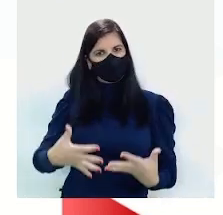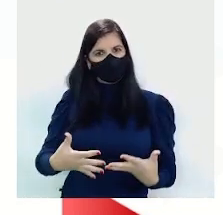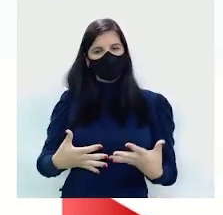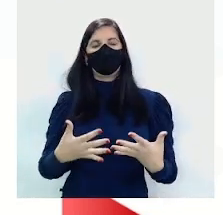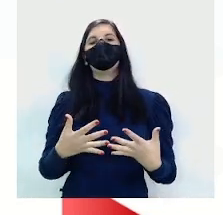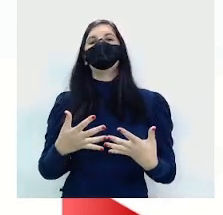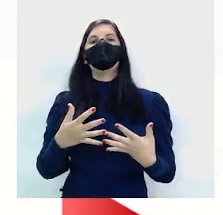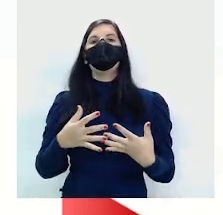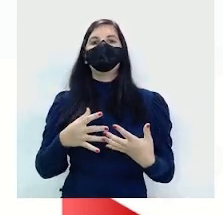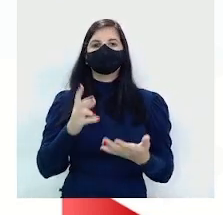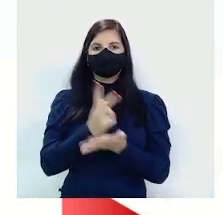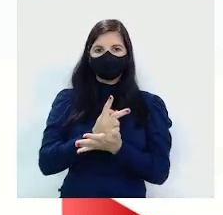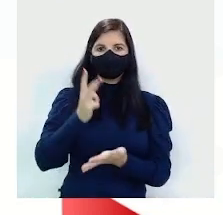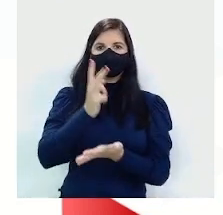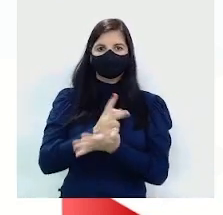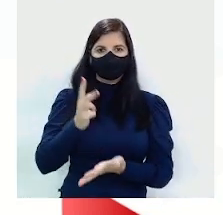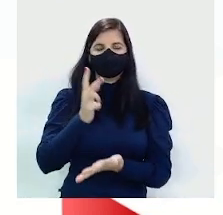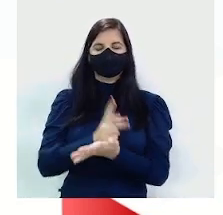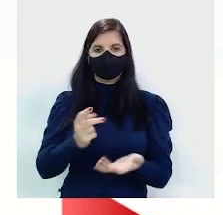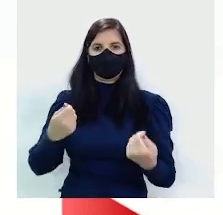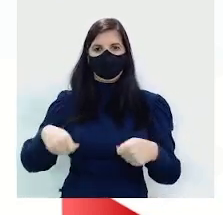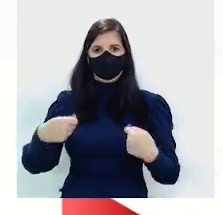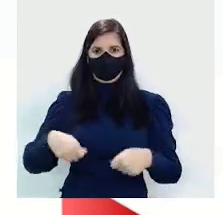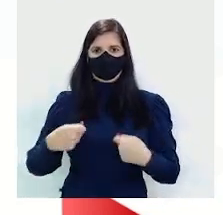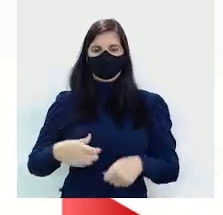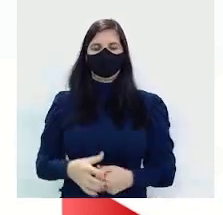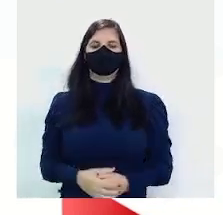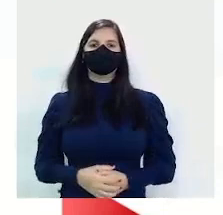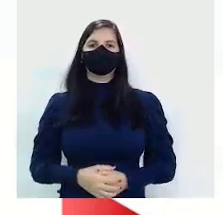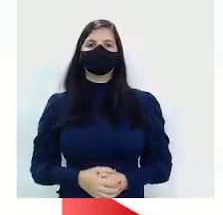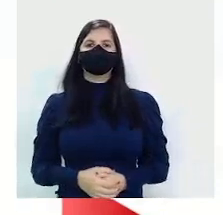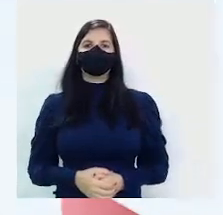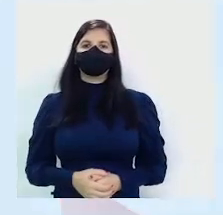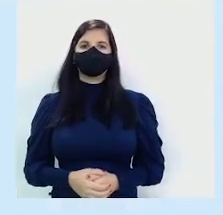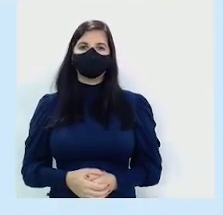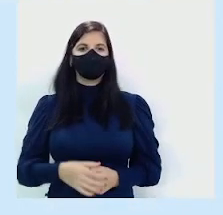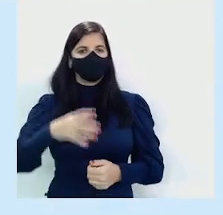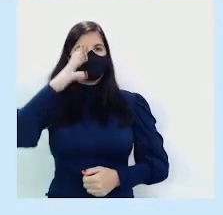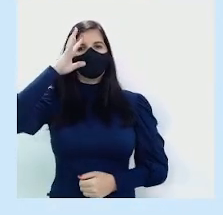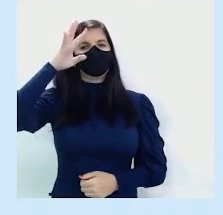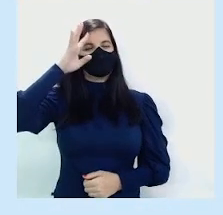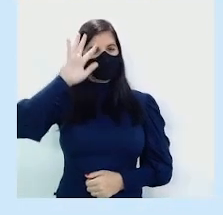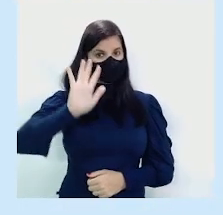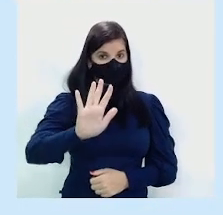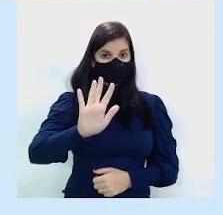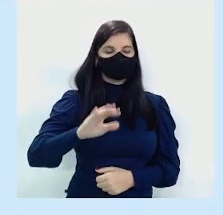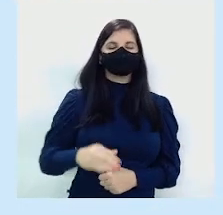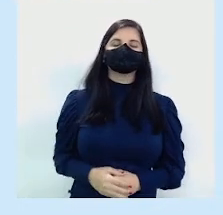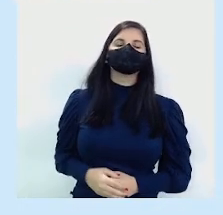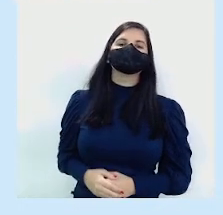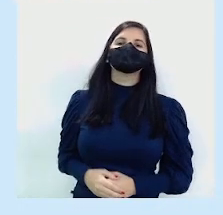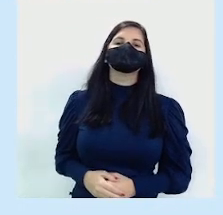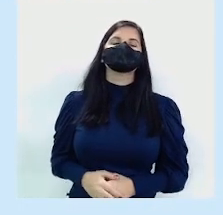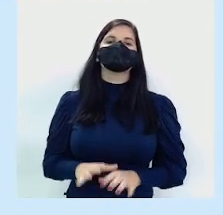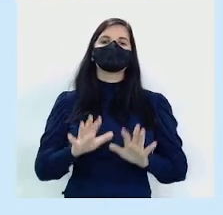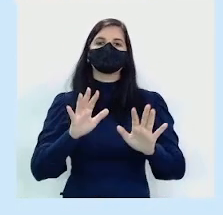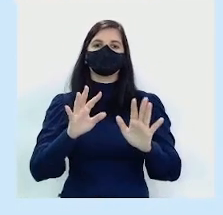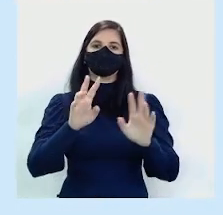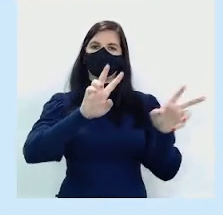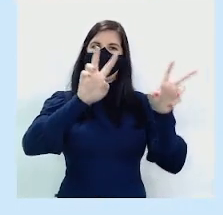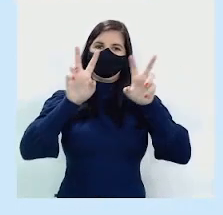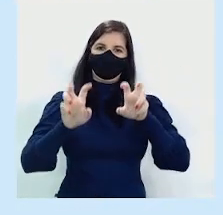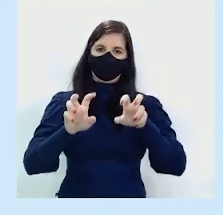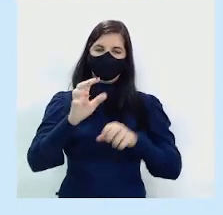explicações sempre que necessário. Vamos pensar junto comigo, gente. Olha só, um tema